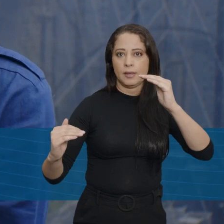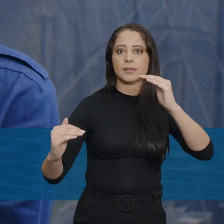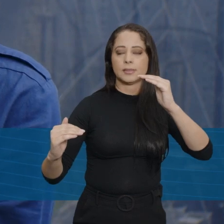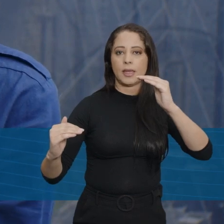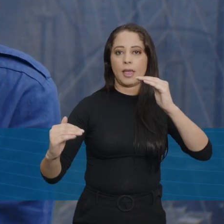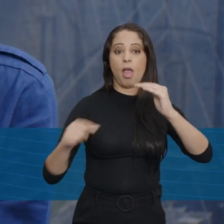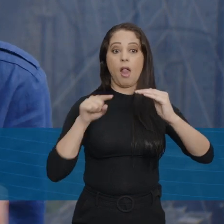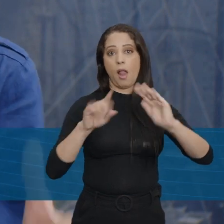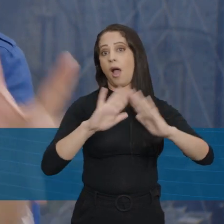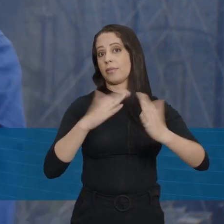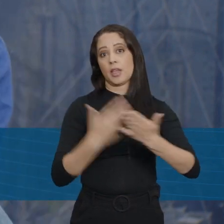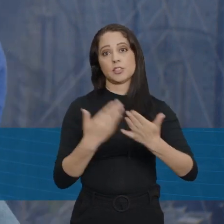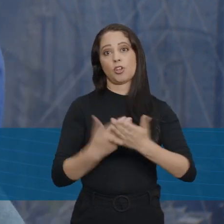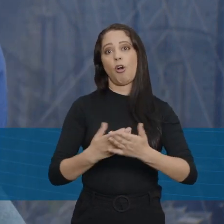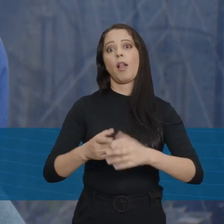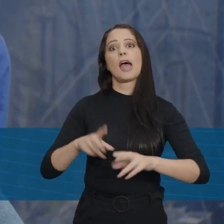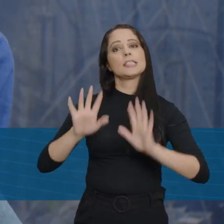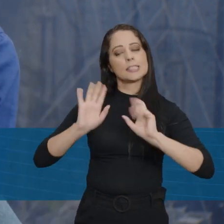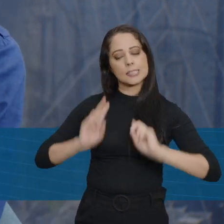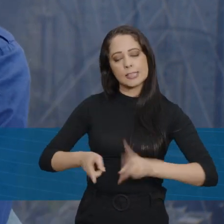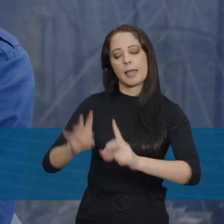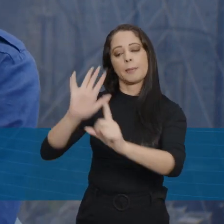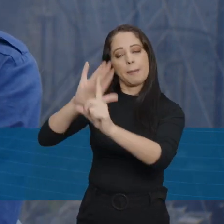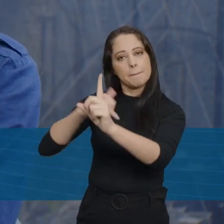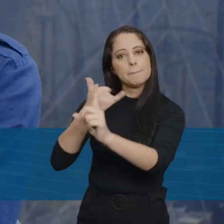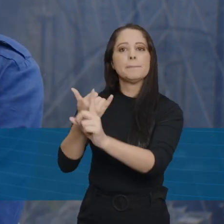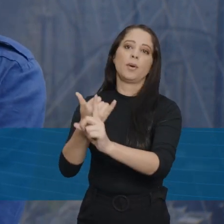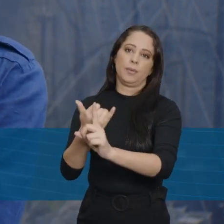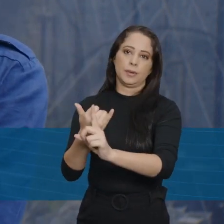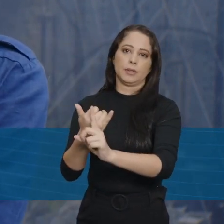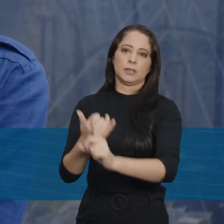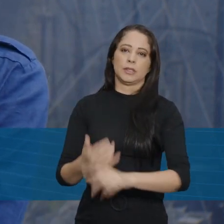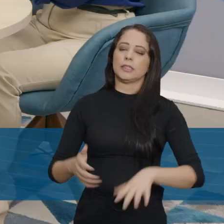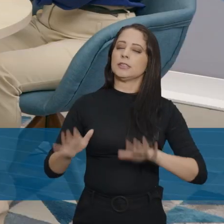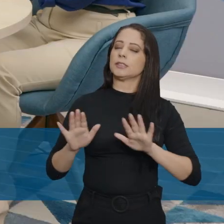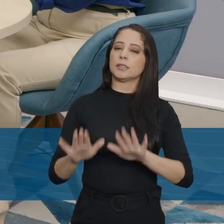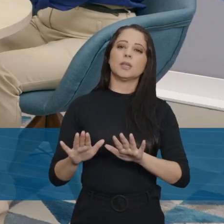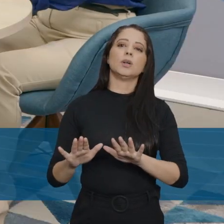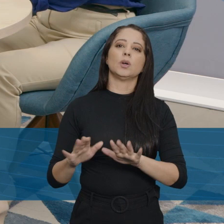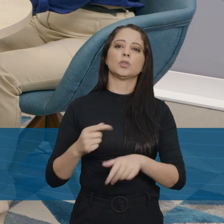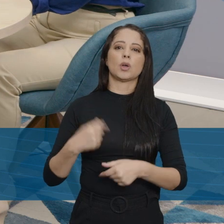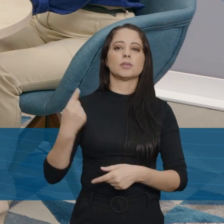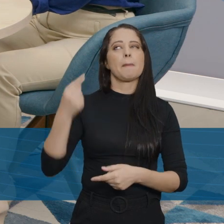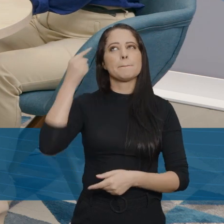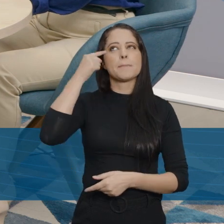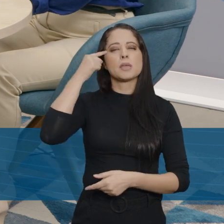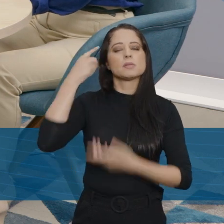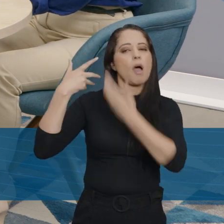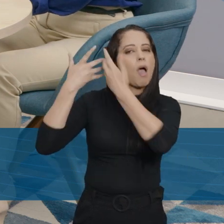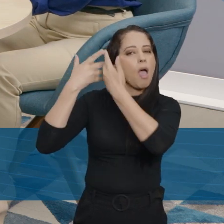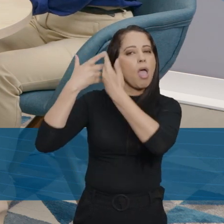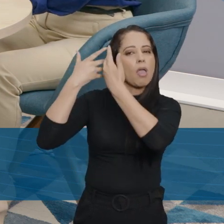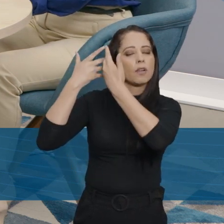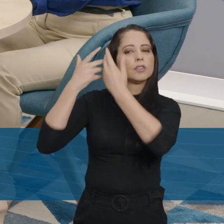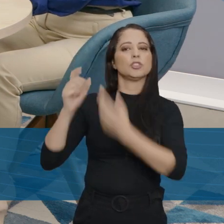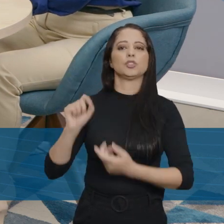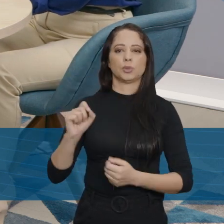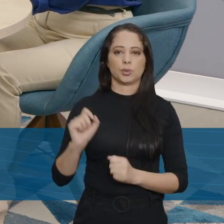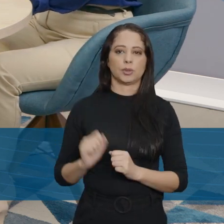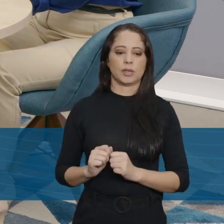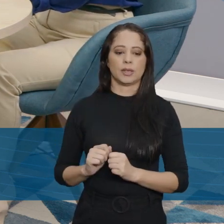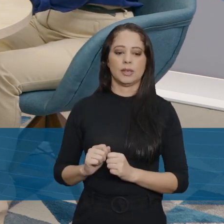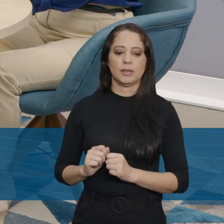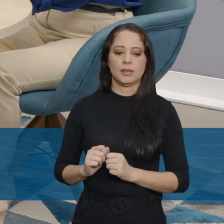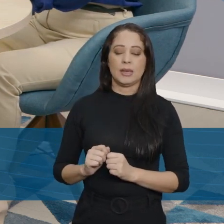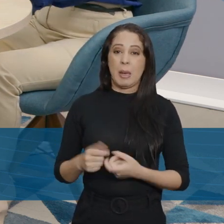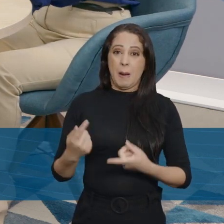um problema, na escola isso vai sendo transformado em bullying também. Né? E a gente pode pensar nisso que você colocou, Patrícia,